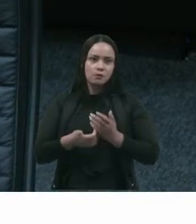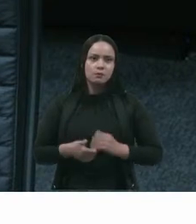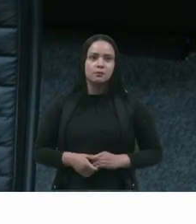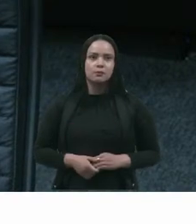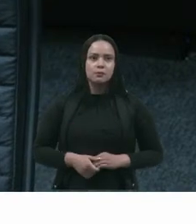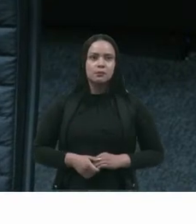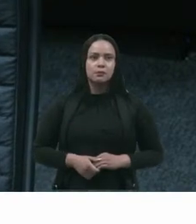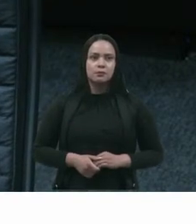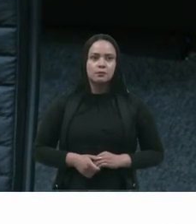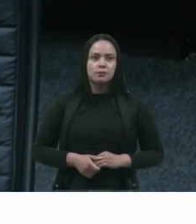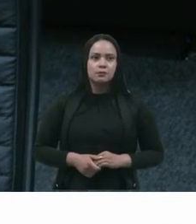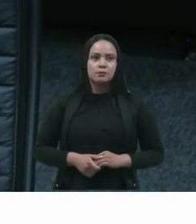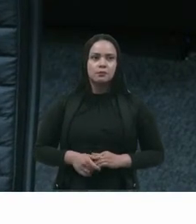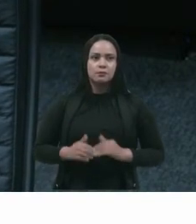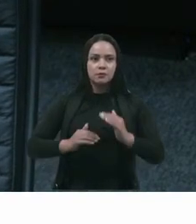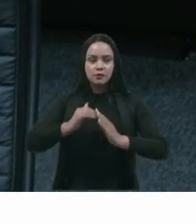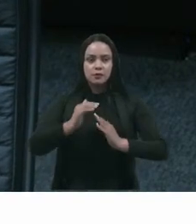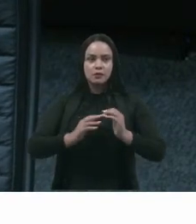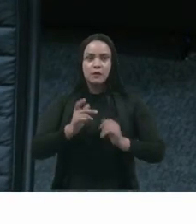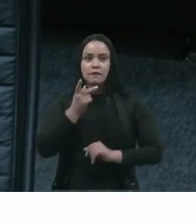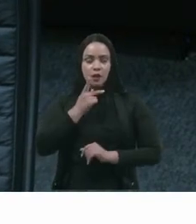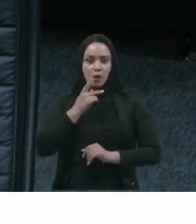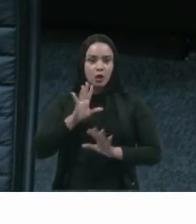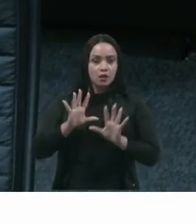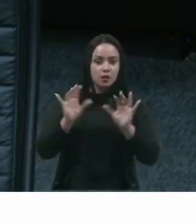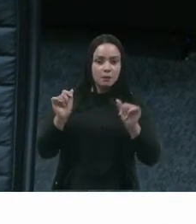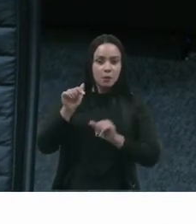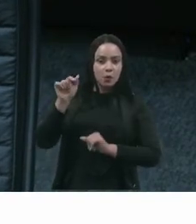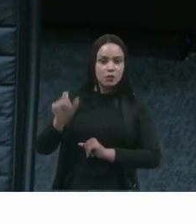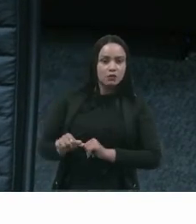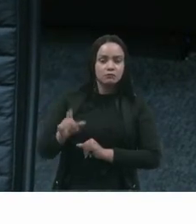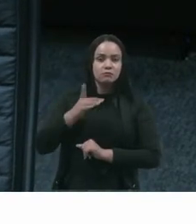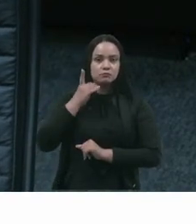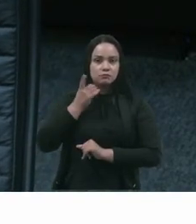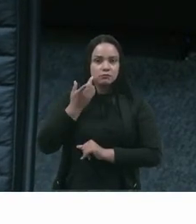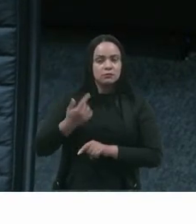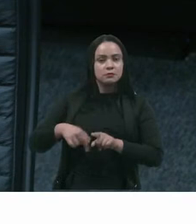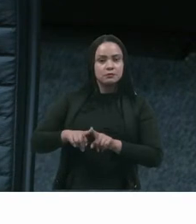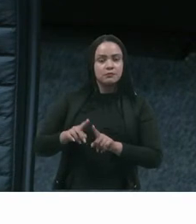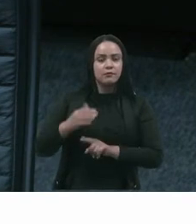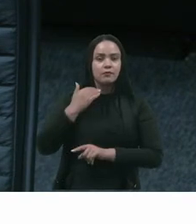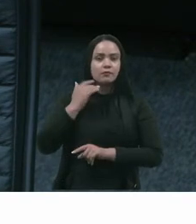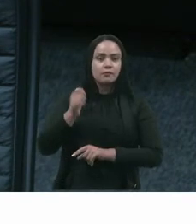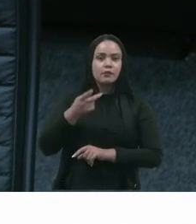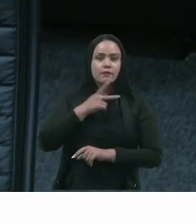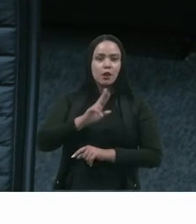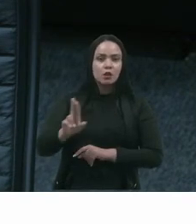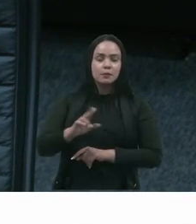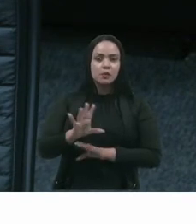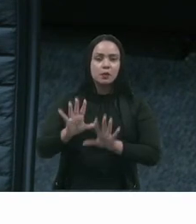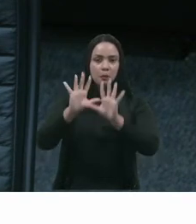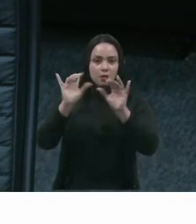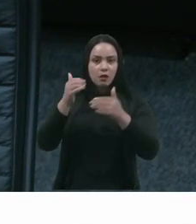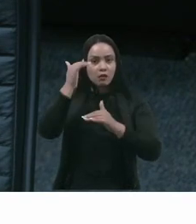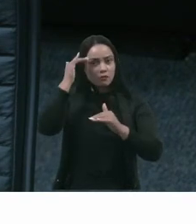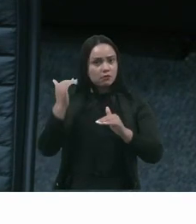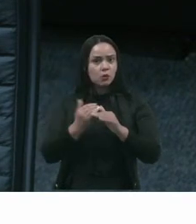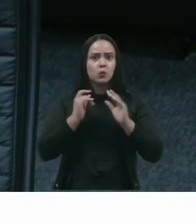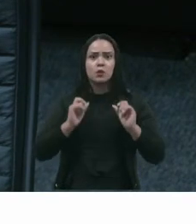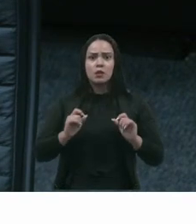cumprimentando o profissional que fez uso da palavra da tribuna e também o magistrado que fala em nome do tribunal, entendo aqui